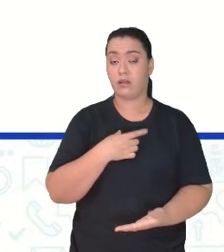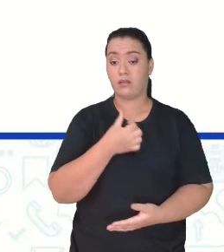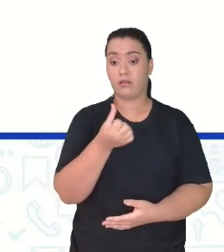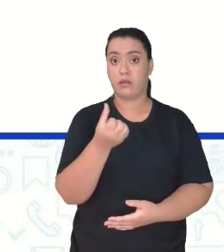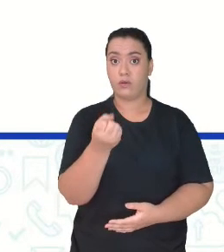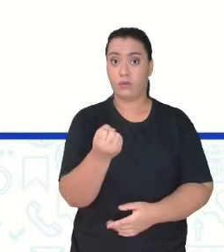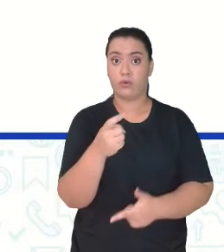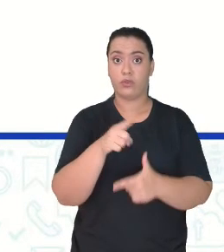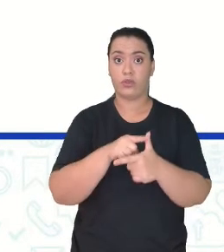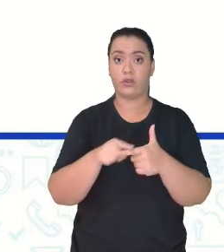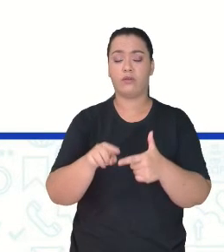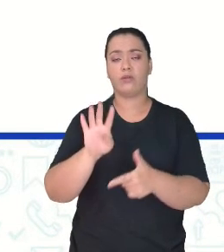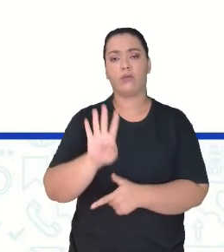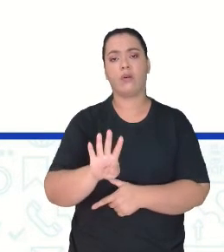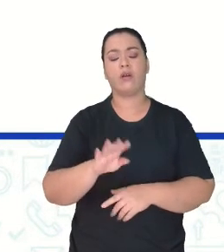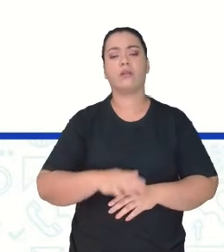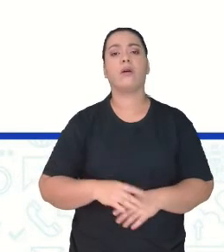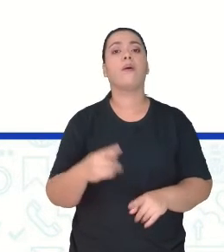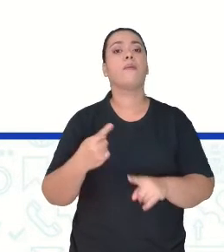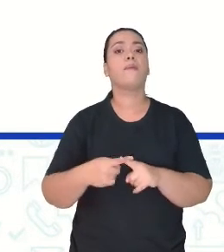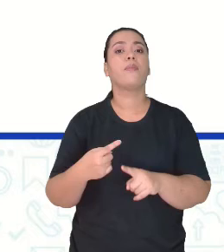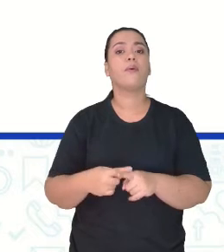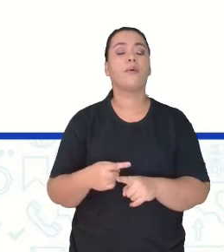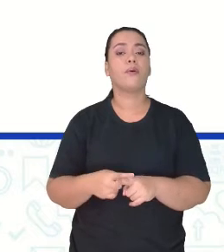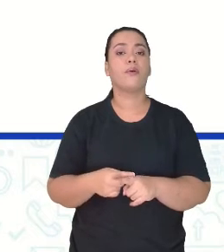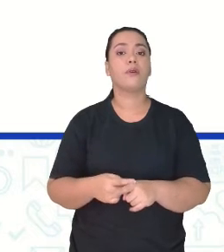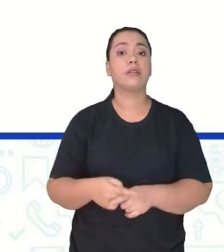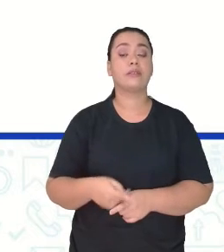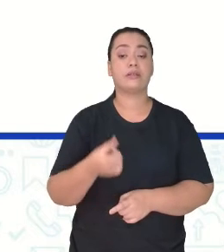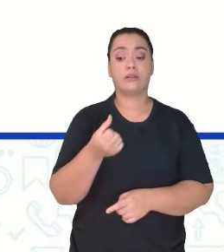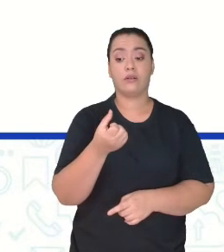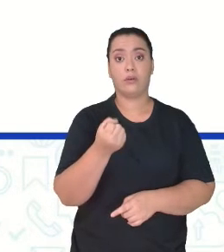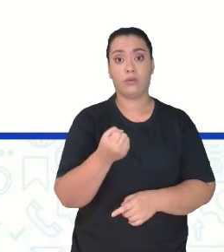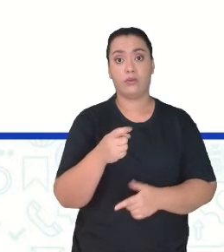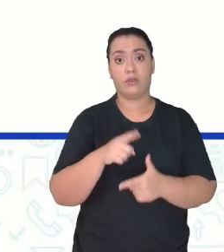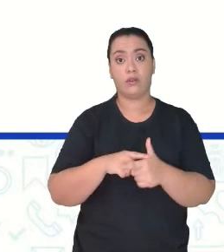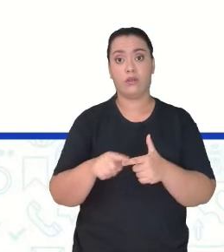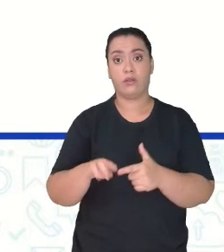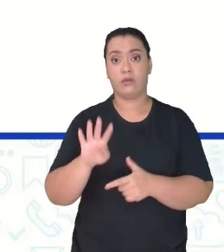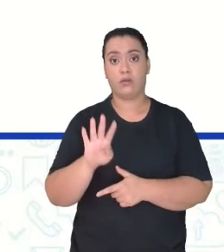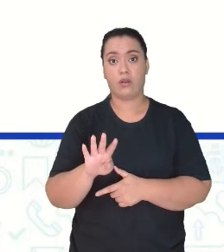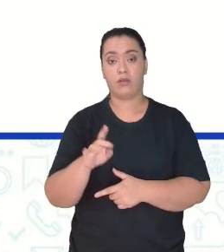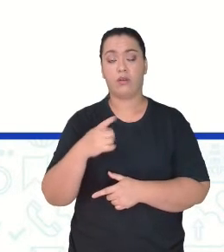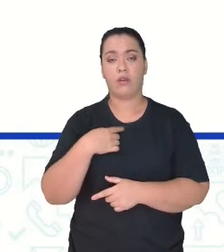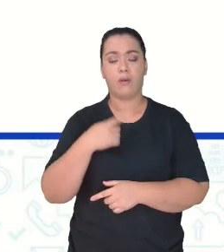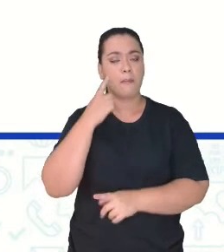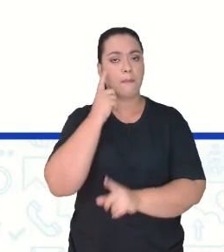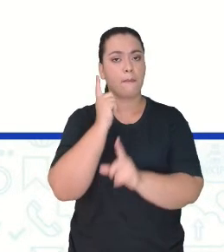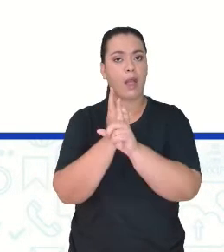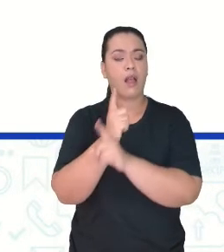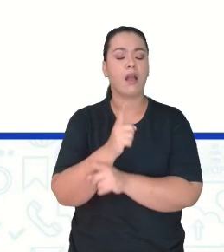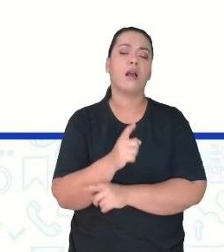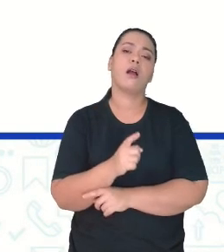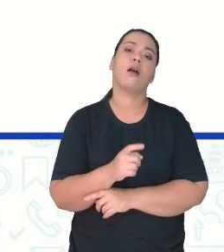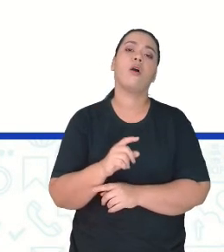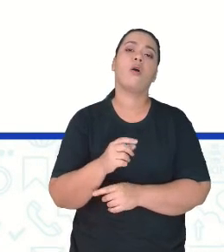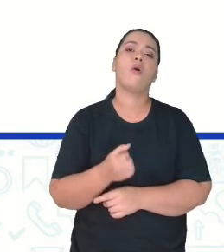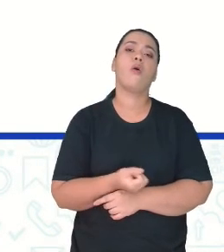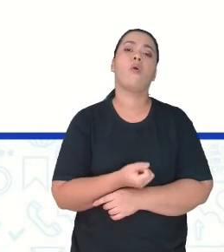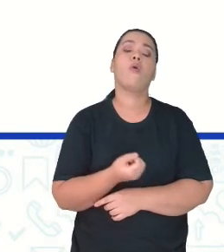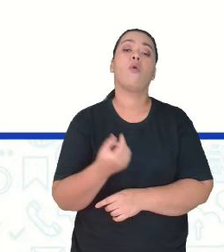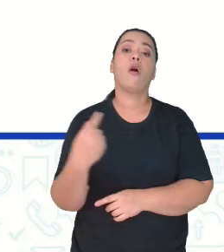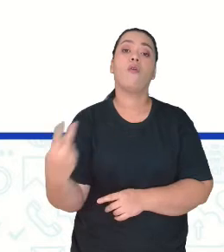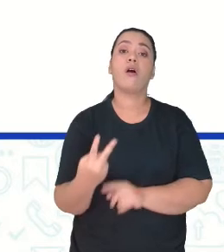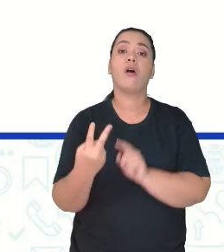68 e divide por 4. Porque quando eu pego o 68 e divido por 4, eu encontro o valor de cada triângulozinho